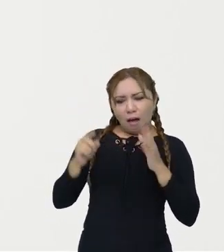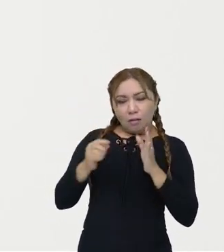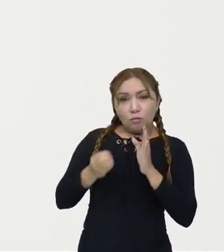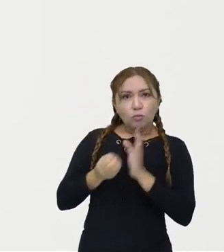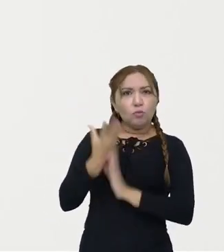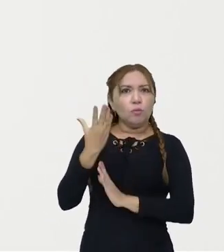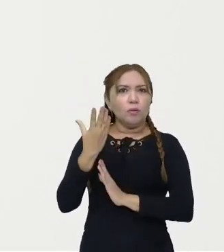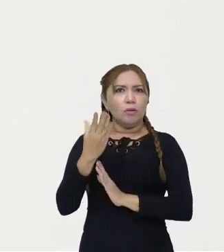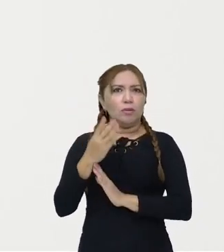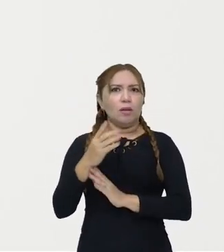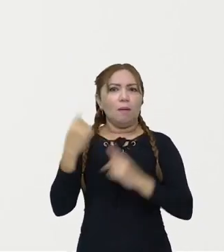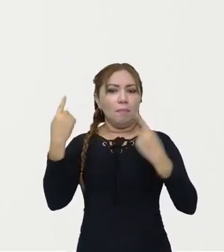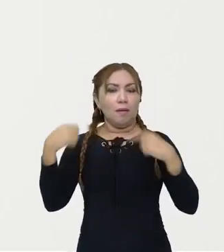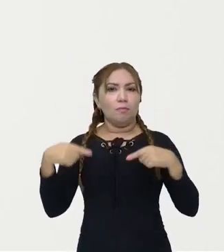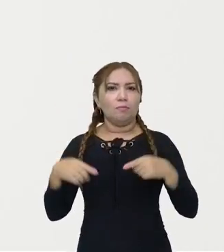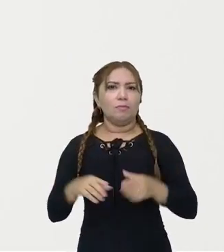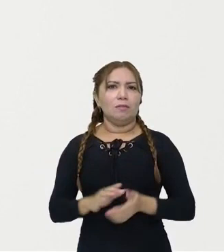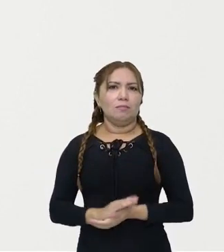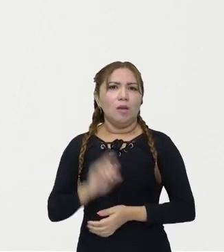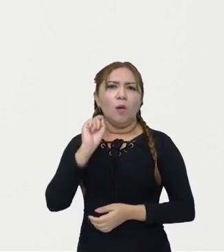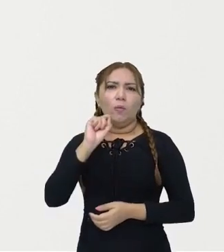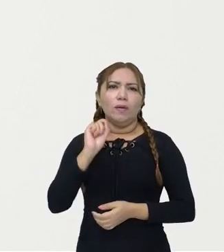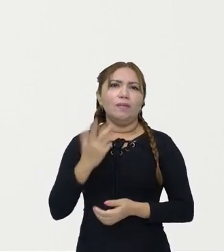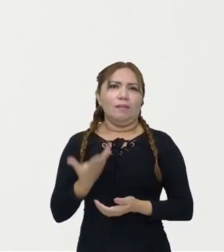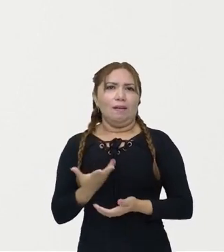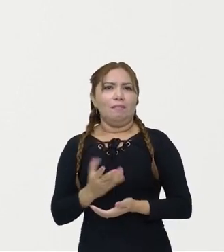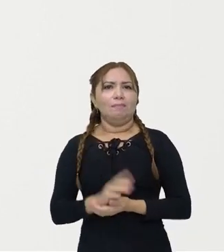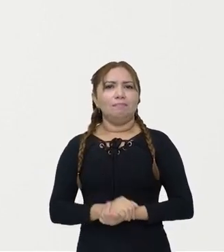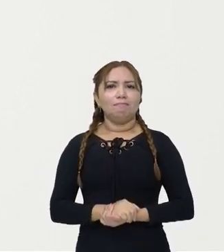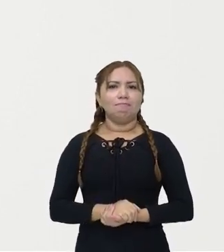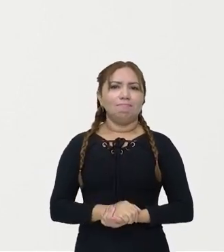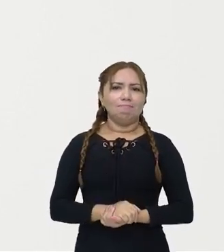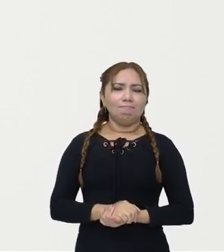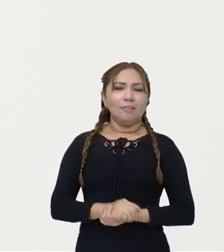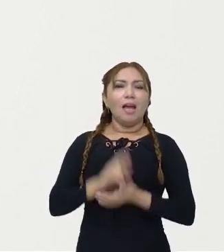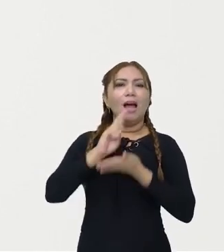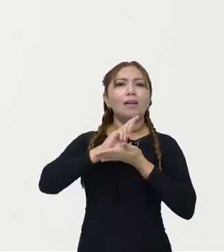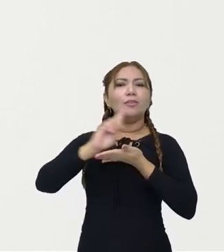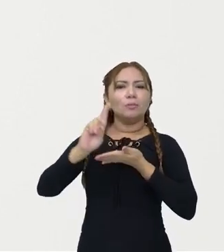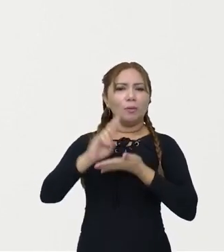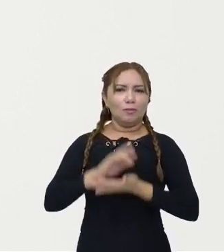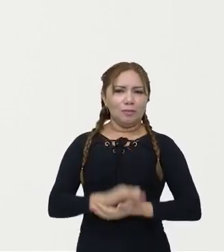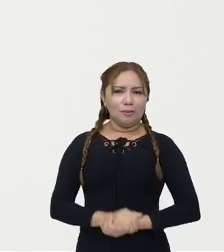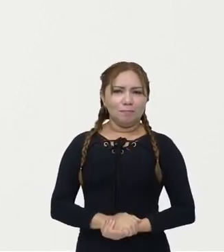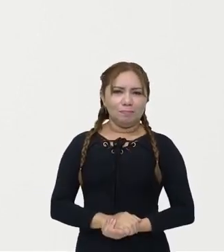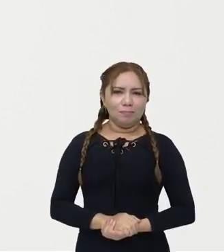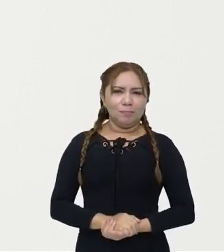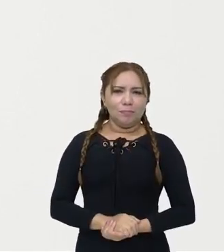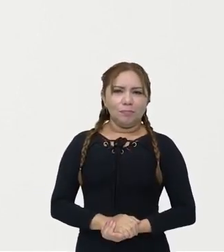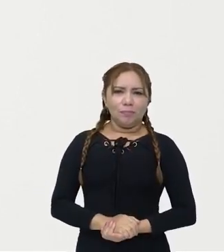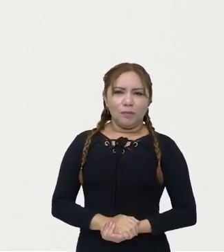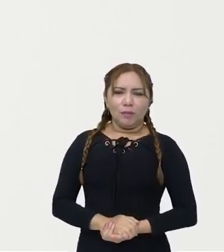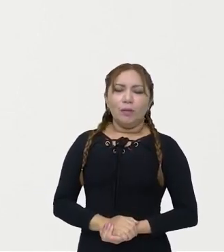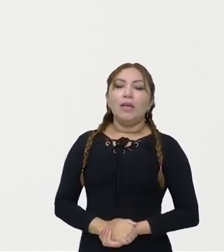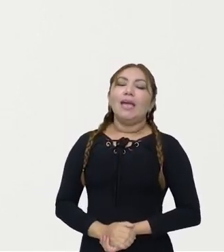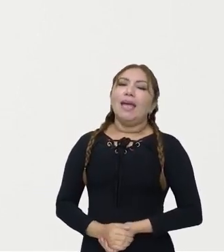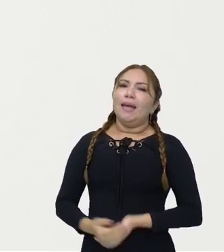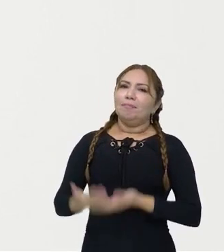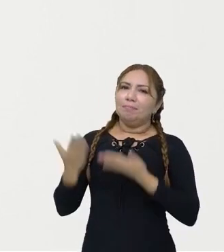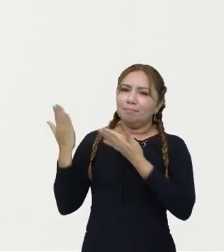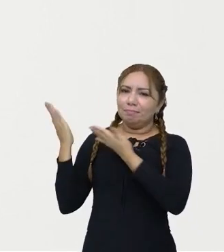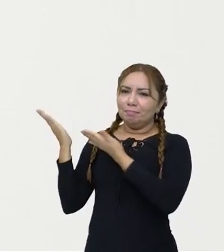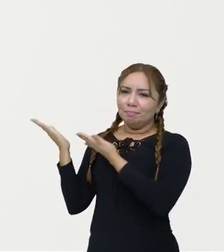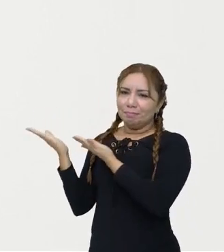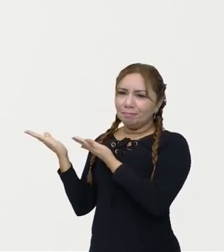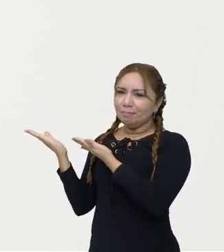Vamos lá? Eu acabei de explicar para vocês. Qual é a resposta? Eu sou o